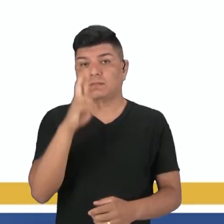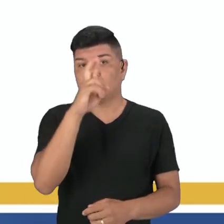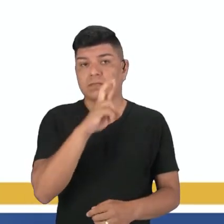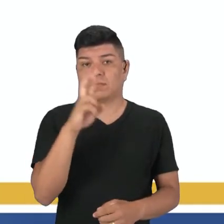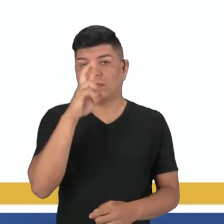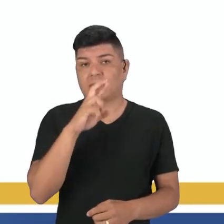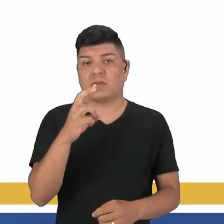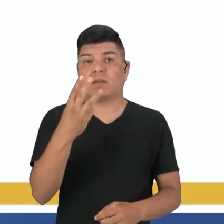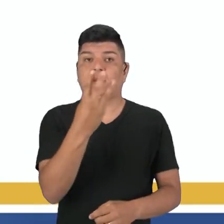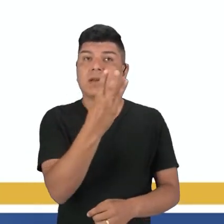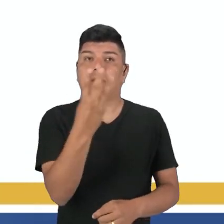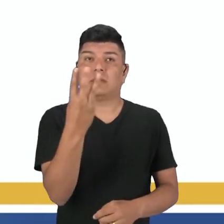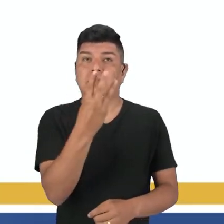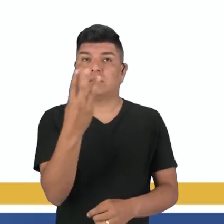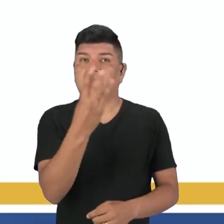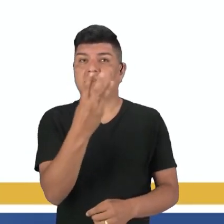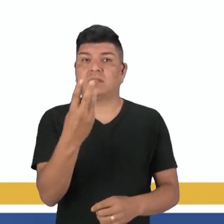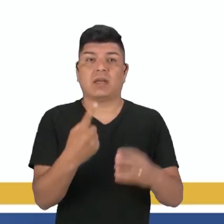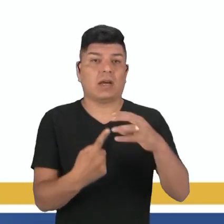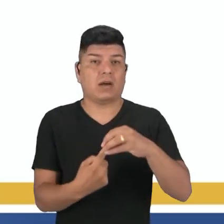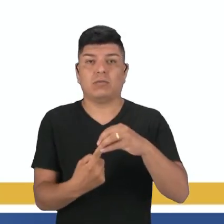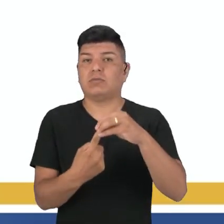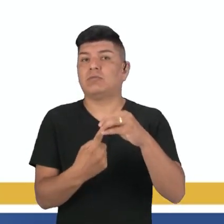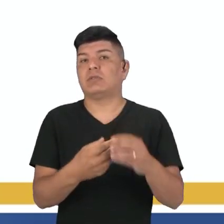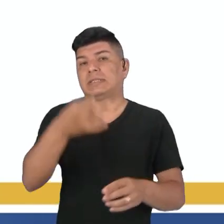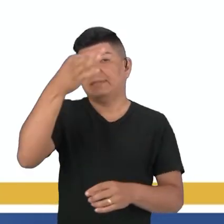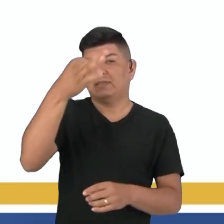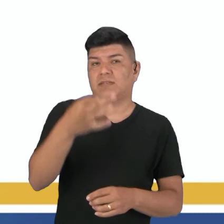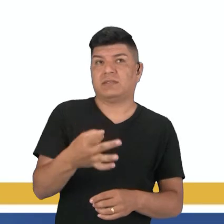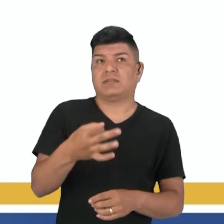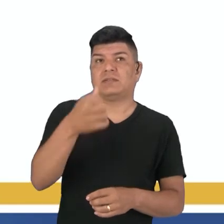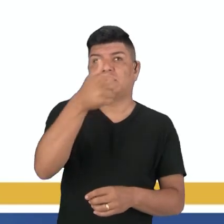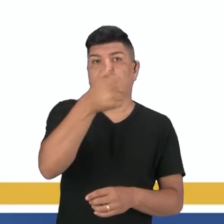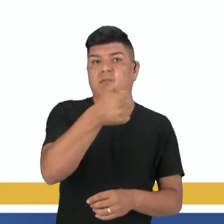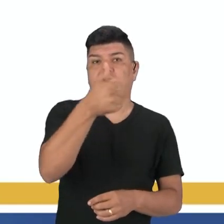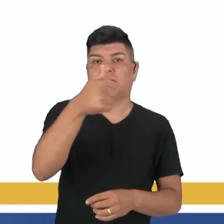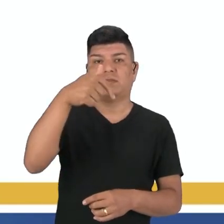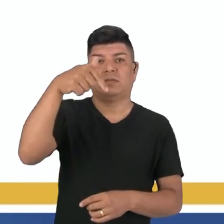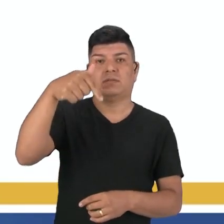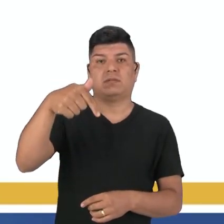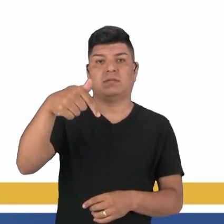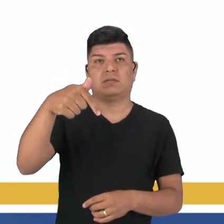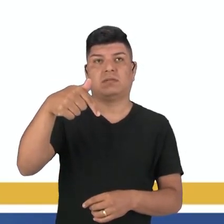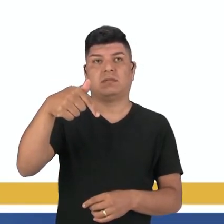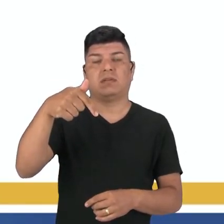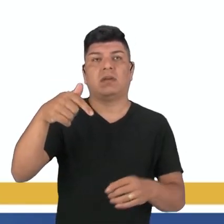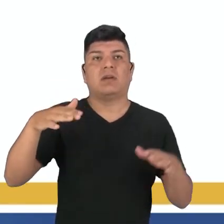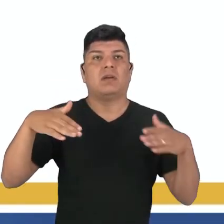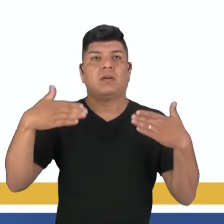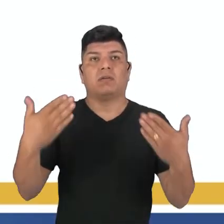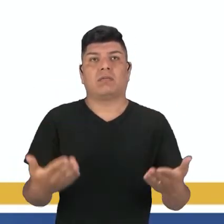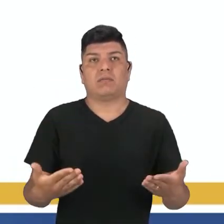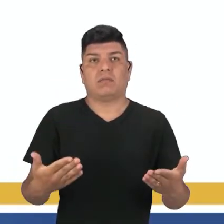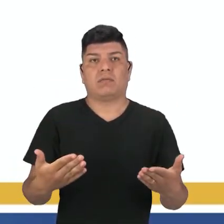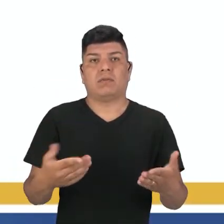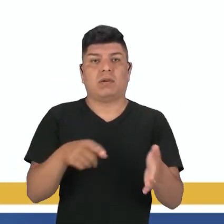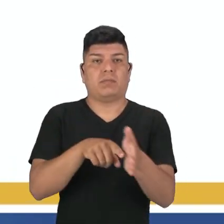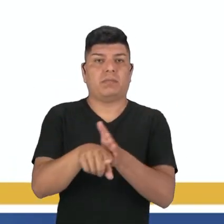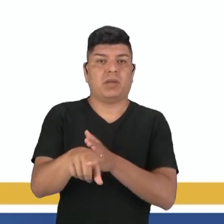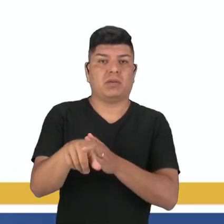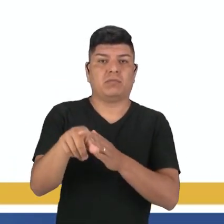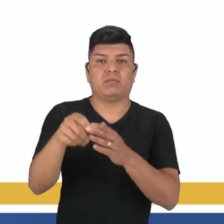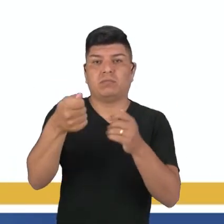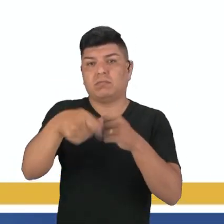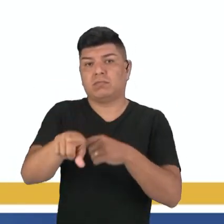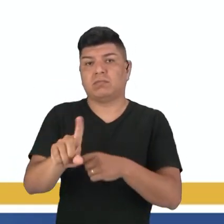observe que das 3 divisões, a única que deu exata foi a de 117. Como a questão exige que